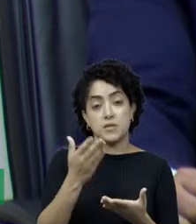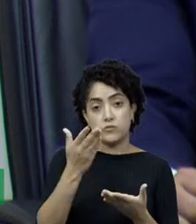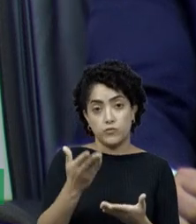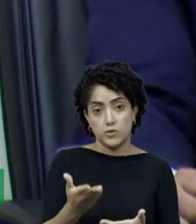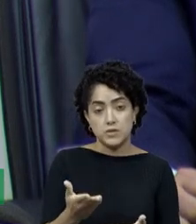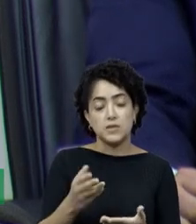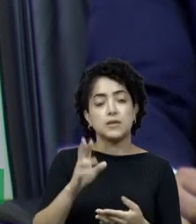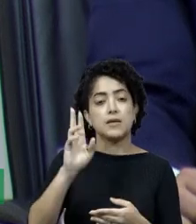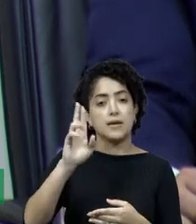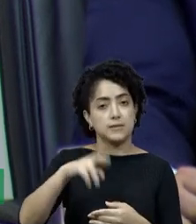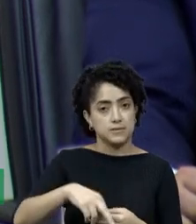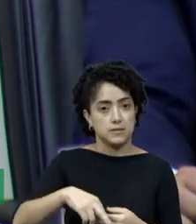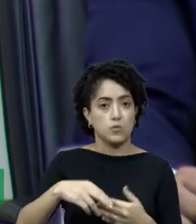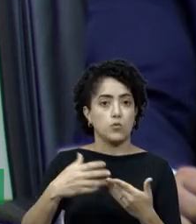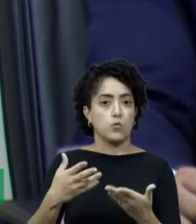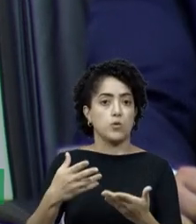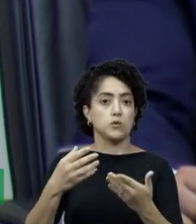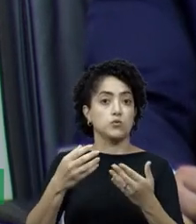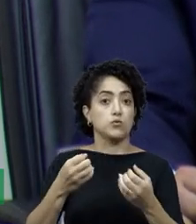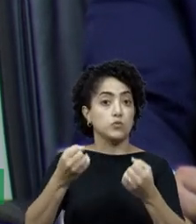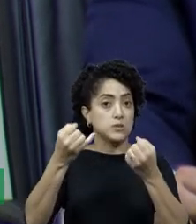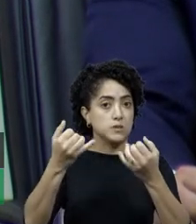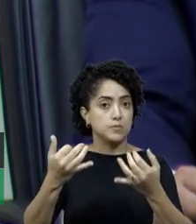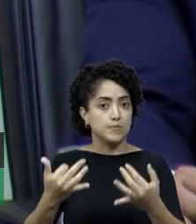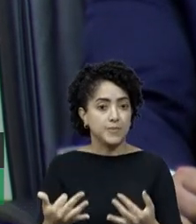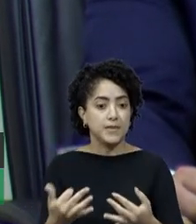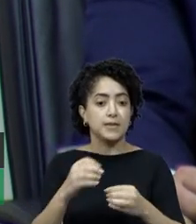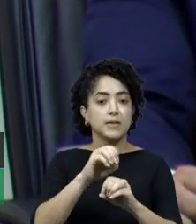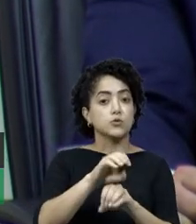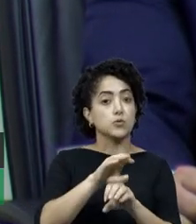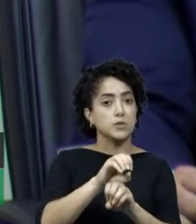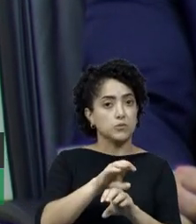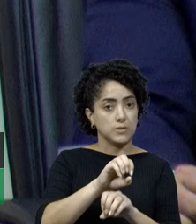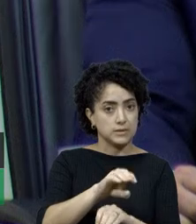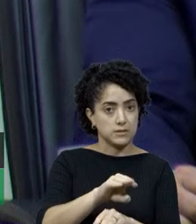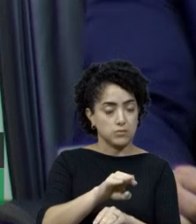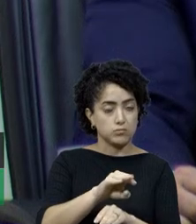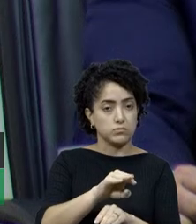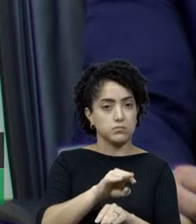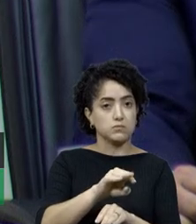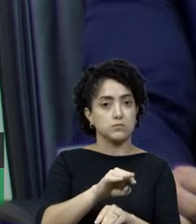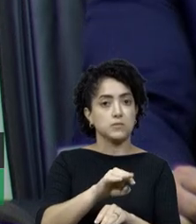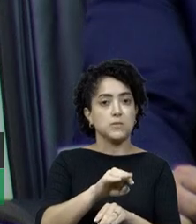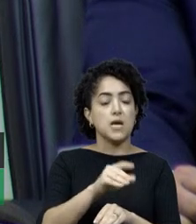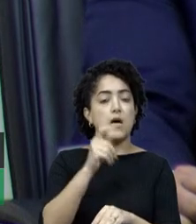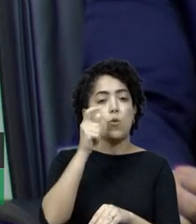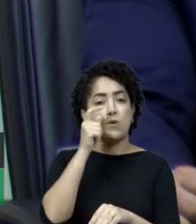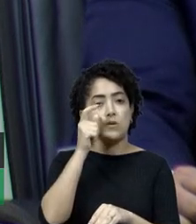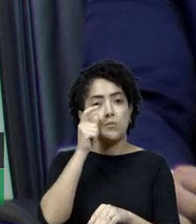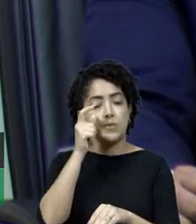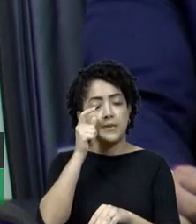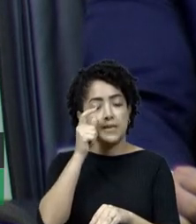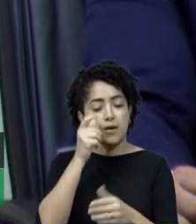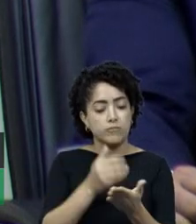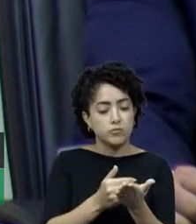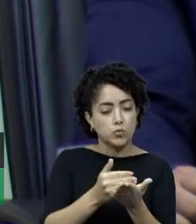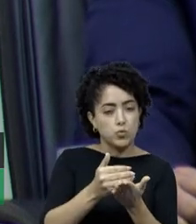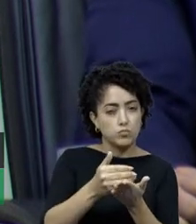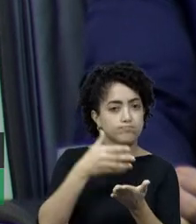toda a razão quando enfatiza a questão aqui da educação. E eu acompanhava atentamente o início do